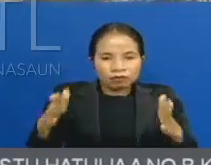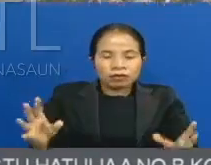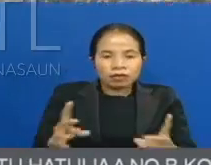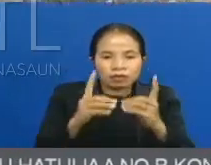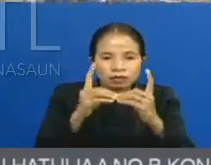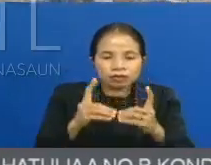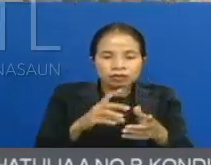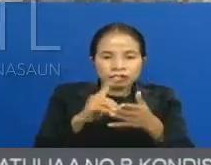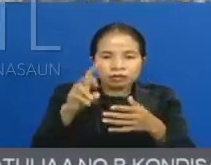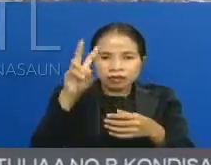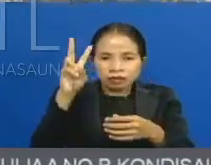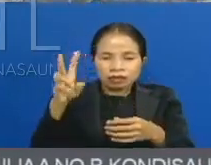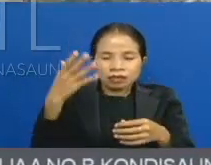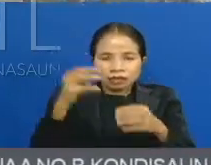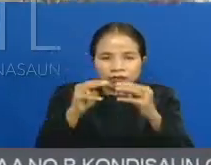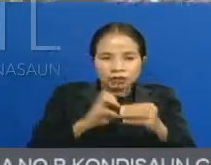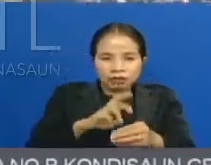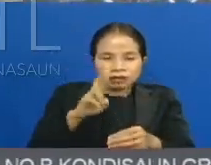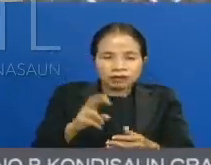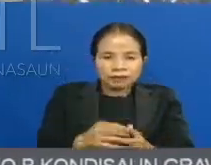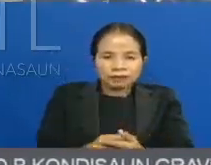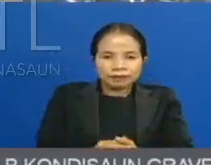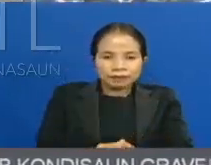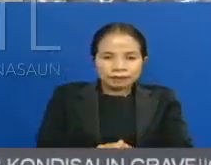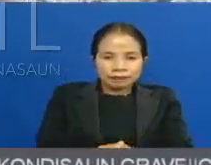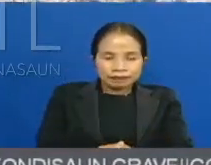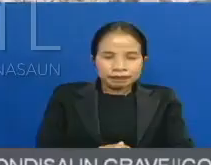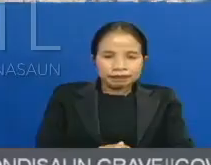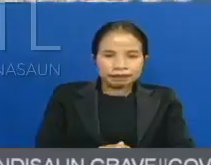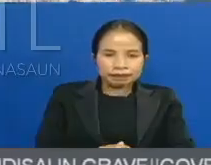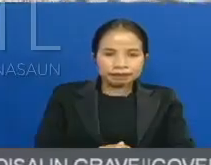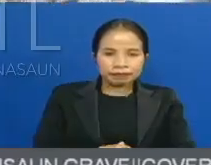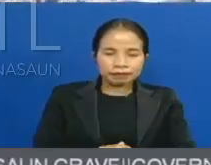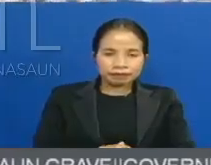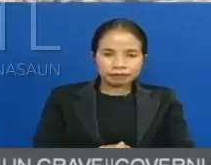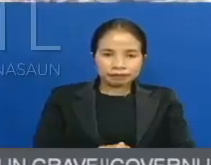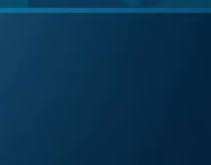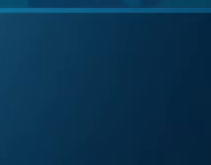acontece quase semana rua e a município Hermera. Domingos Trindade, ba RTTeli.